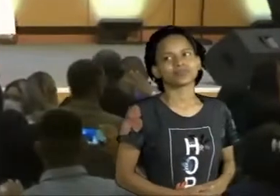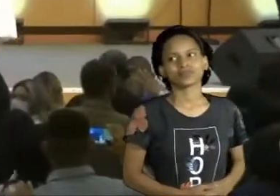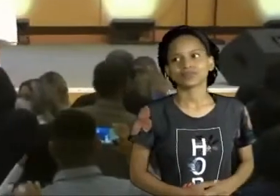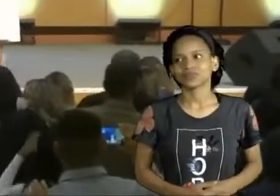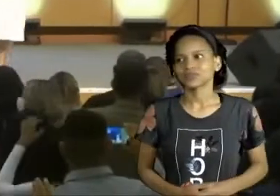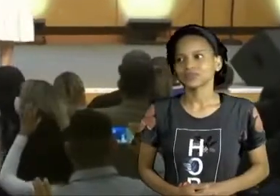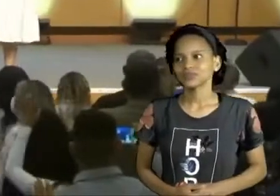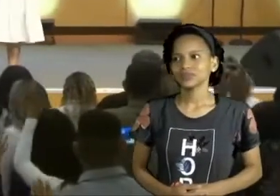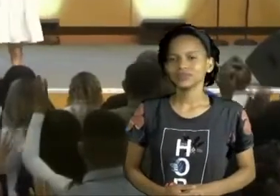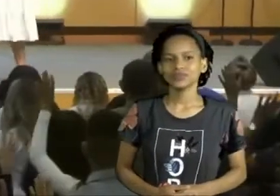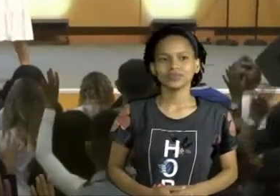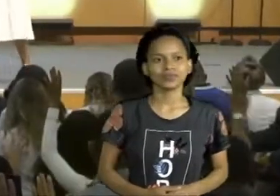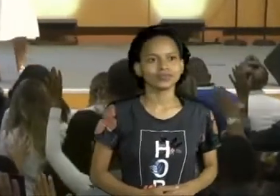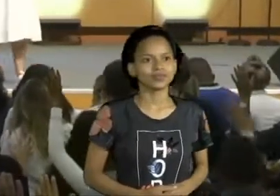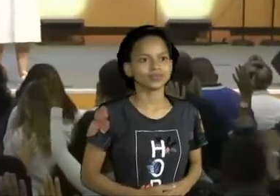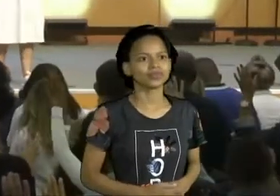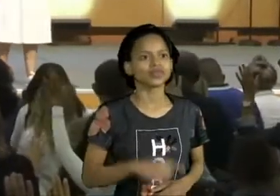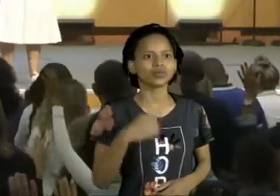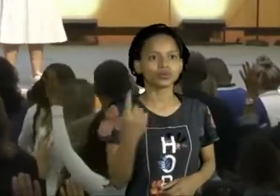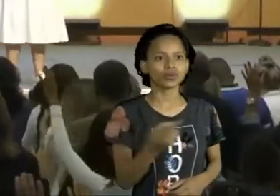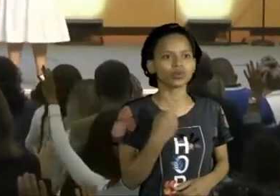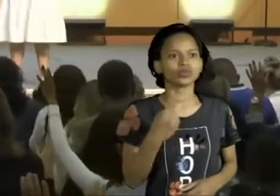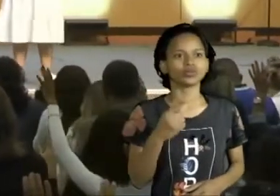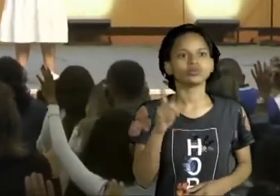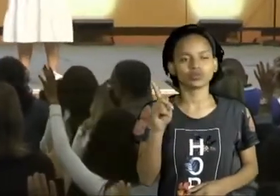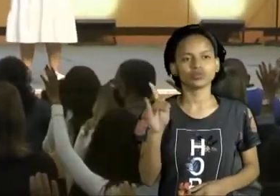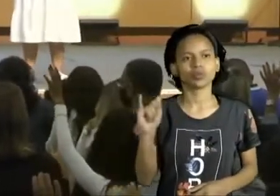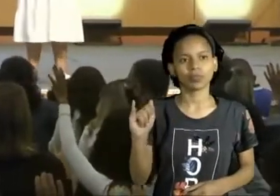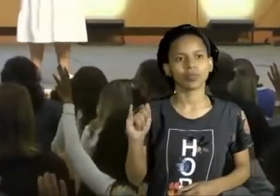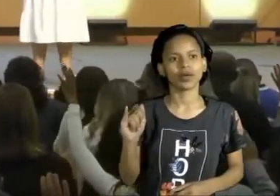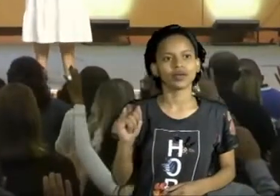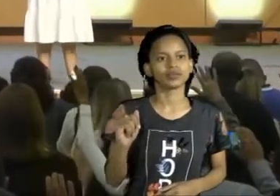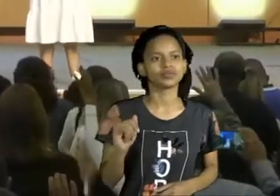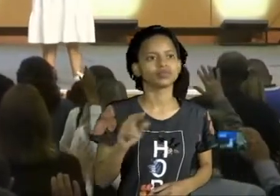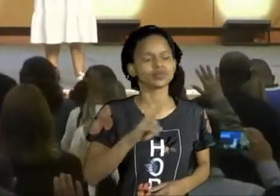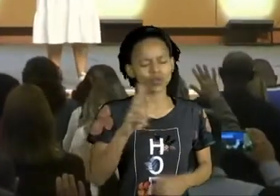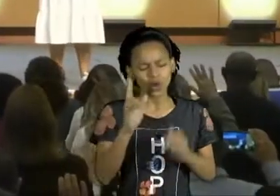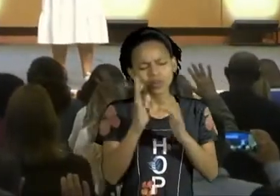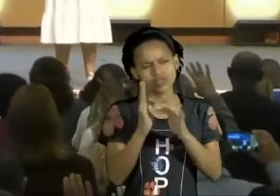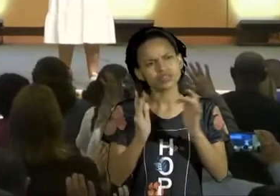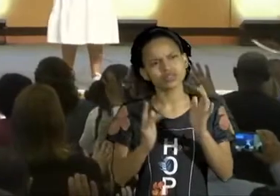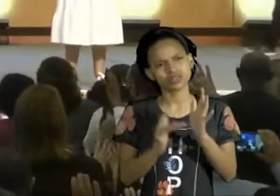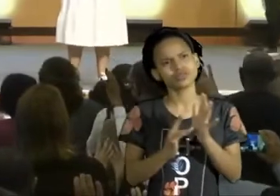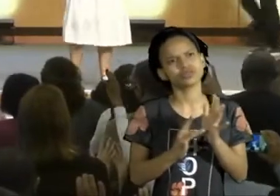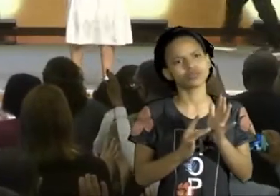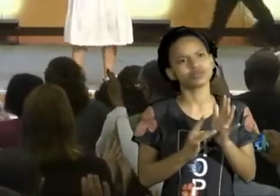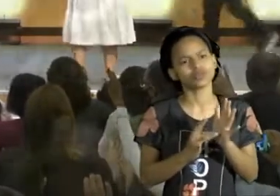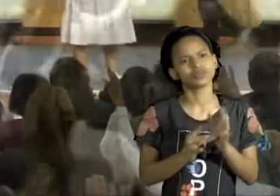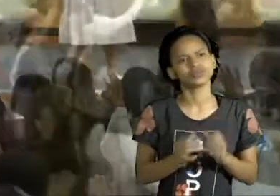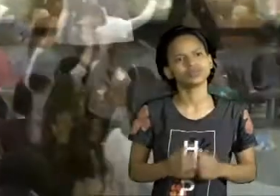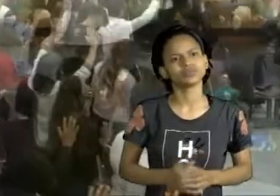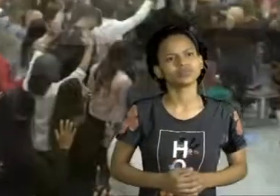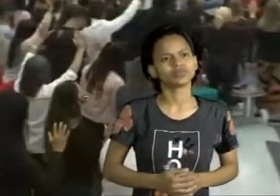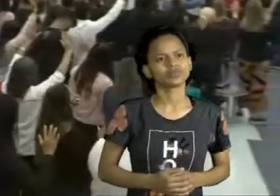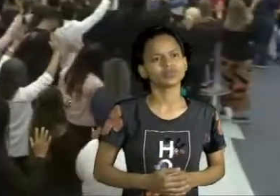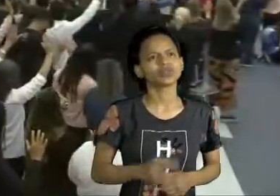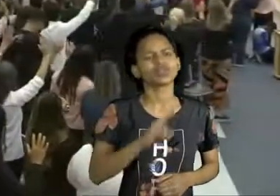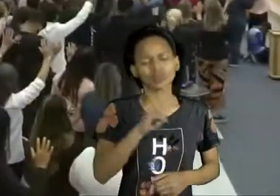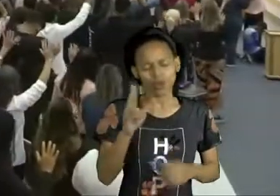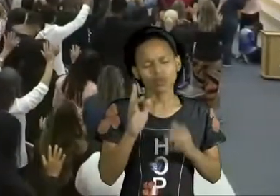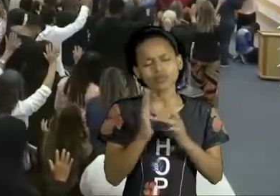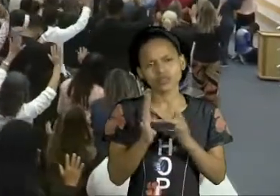Senhor nosso Deus e nosso Pai, em nome de Jesus, em nome de